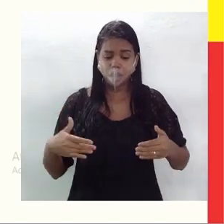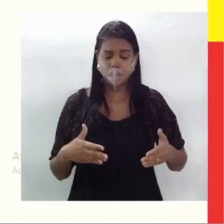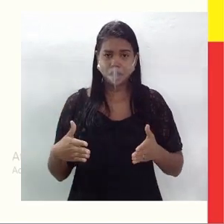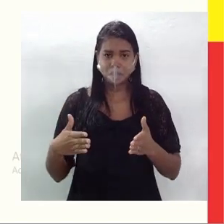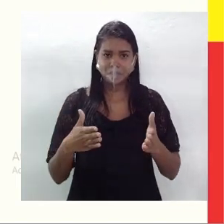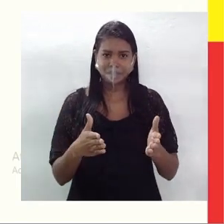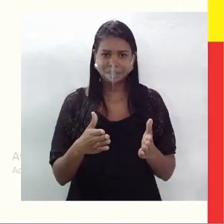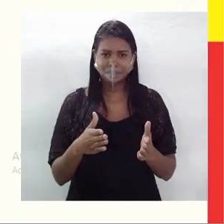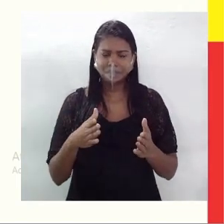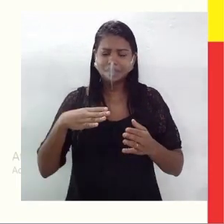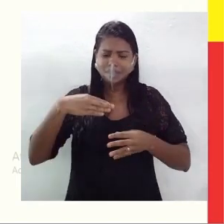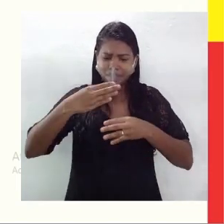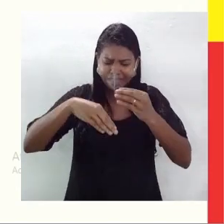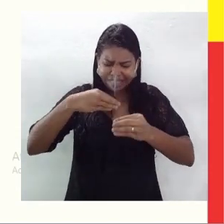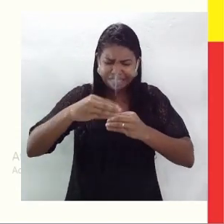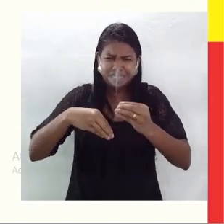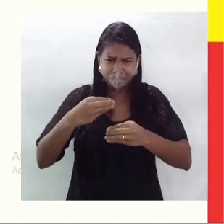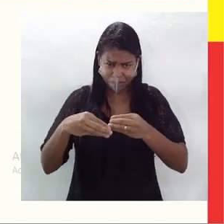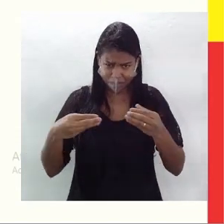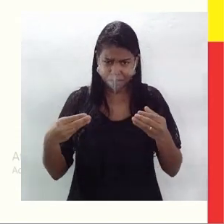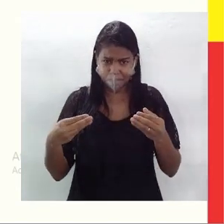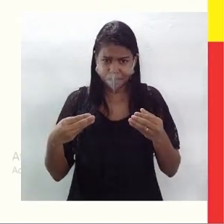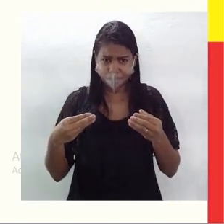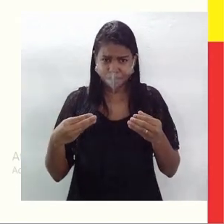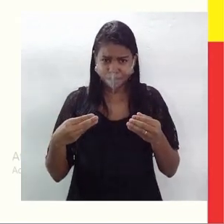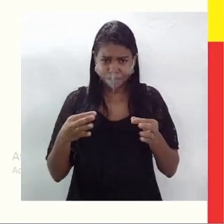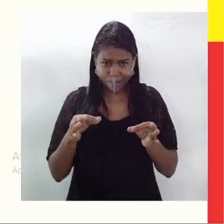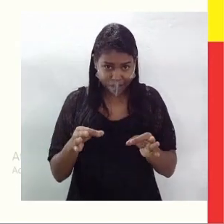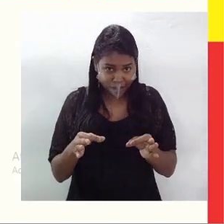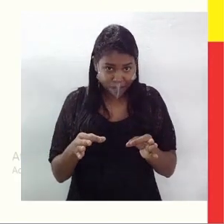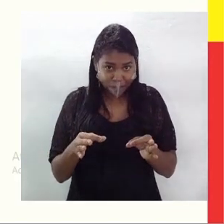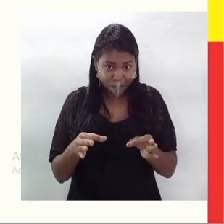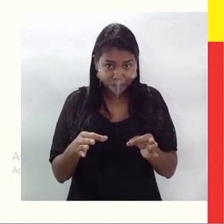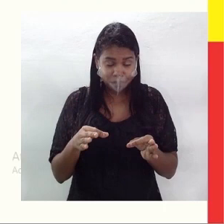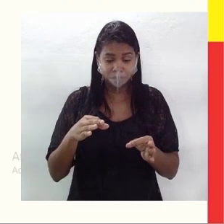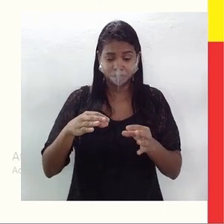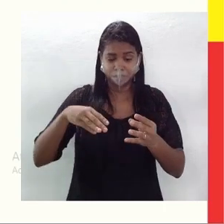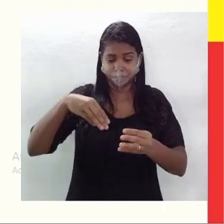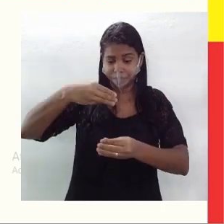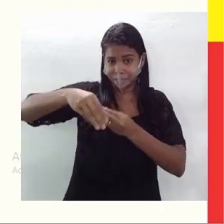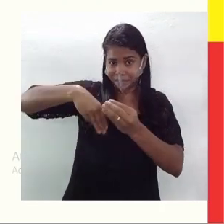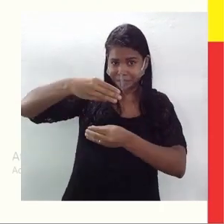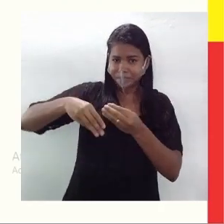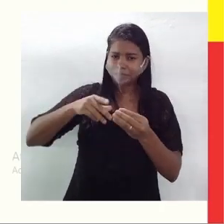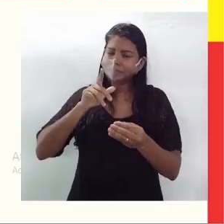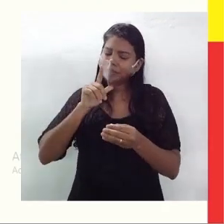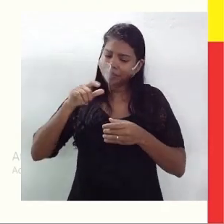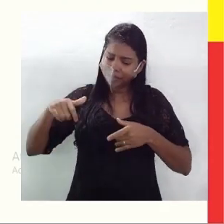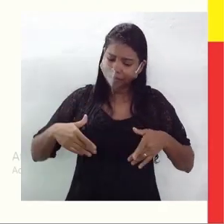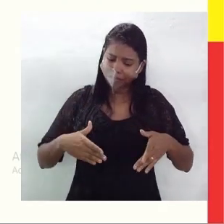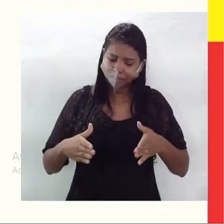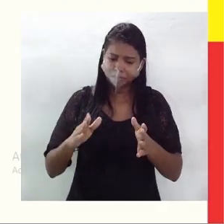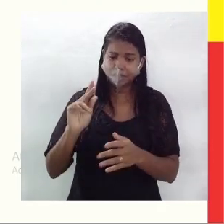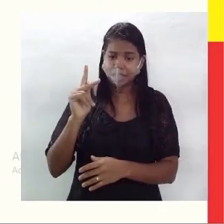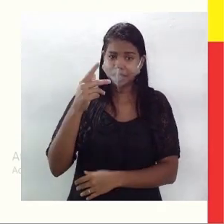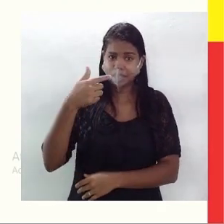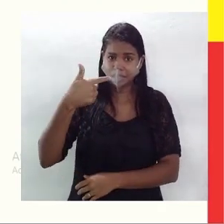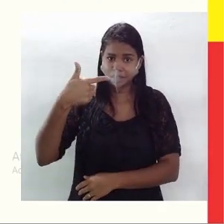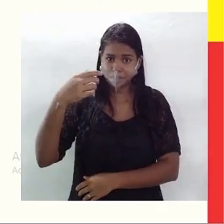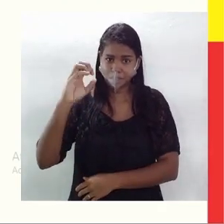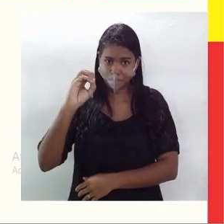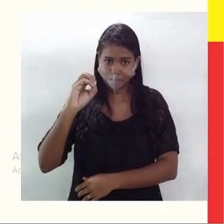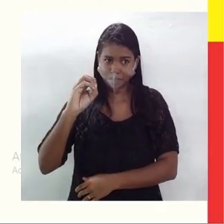gente tem uma mistura, certo? Essa mistura da água dos rios, a gente tem lá H2O.